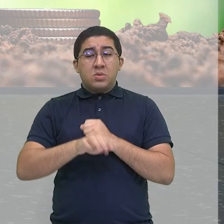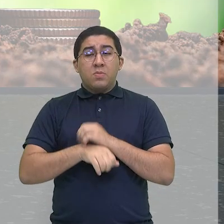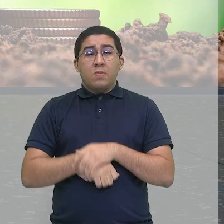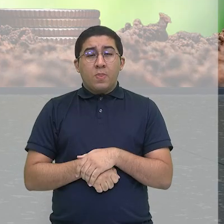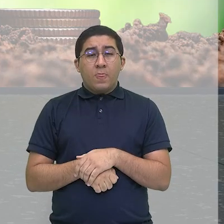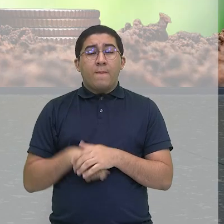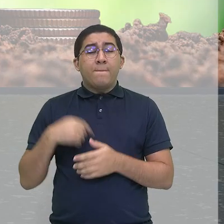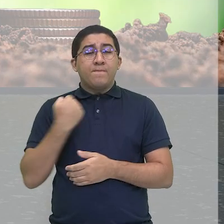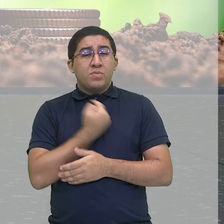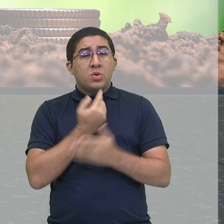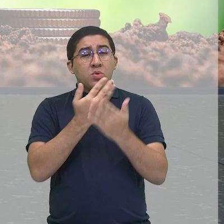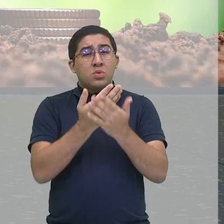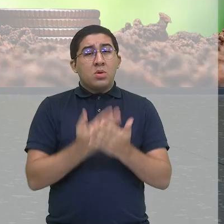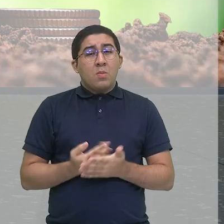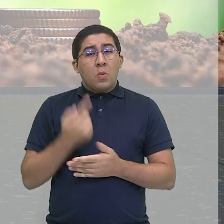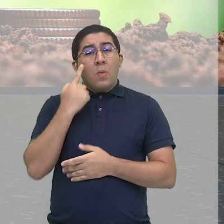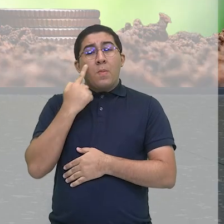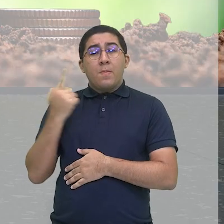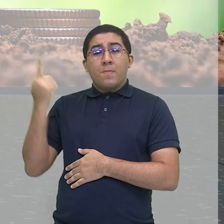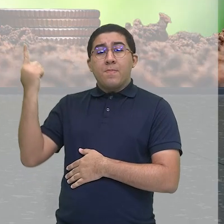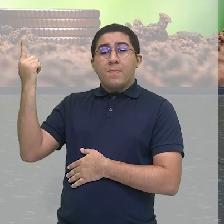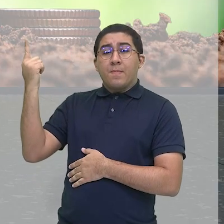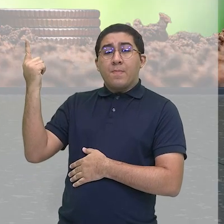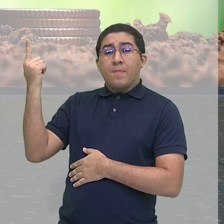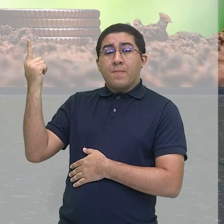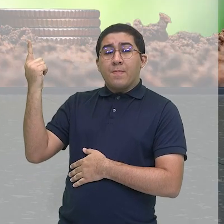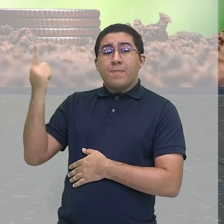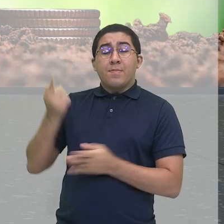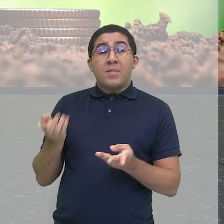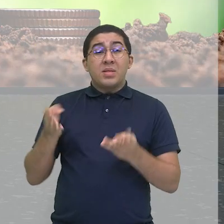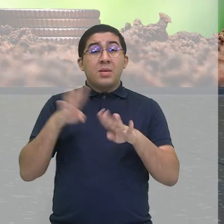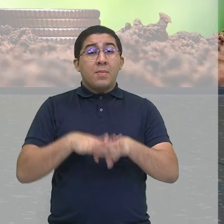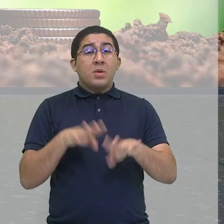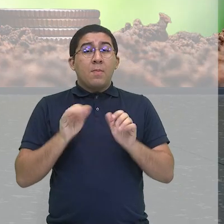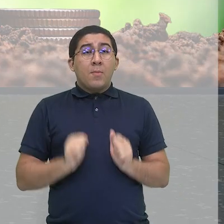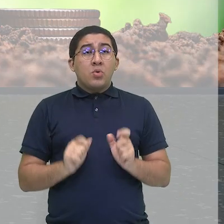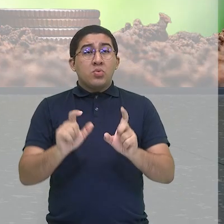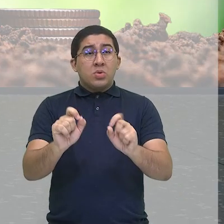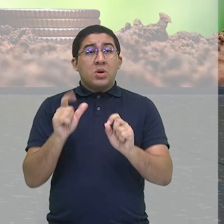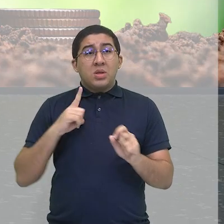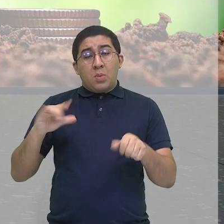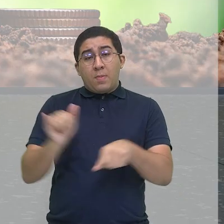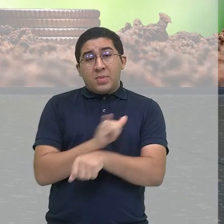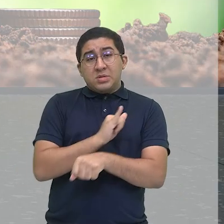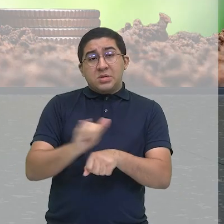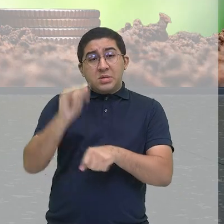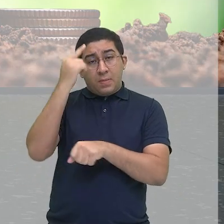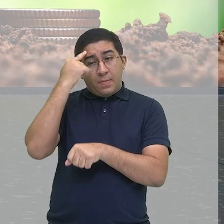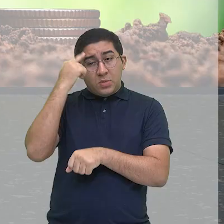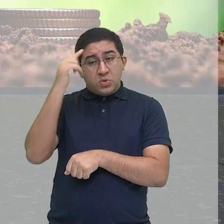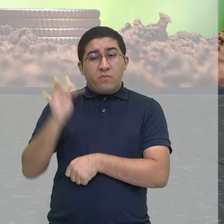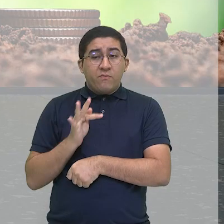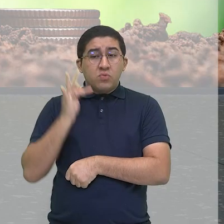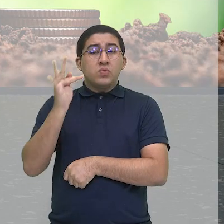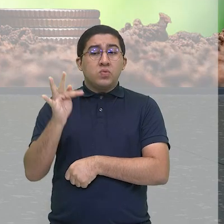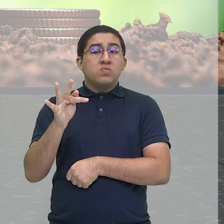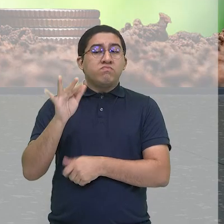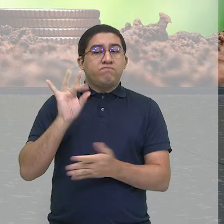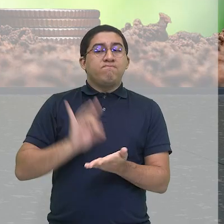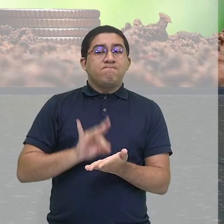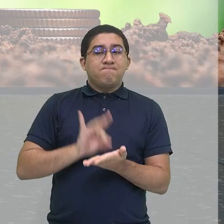gente viu hoje, observem aqui, ó, que a matemática, ela pode ser o quê? Uma ferramenta para pensar o futuro, não é, professora